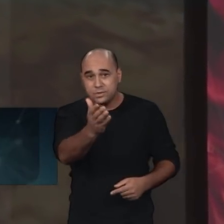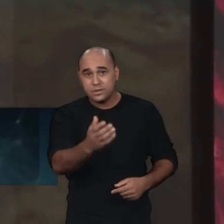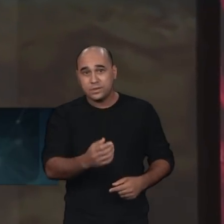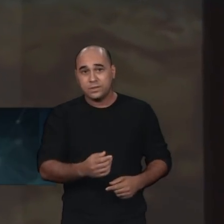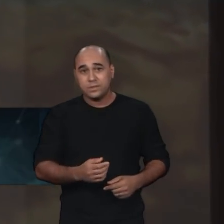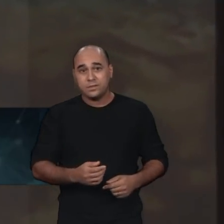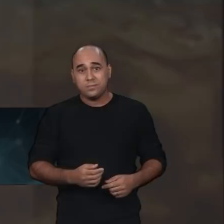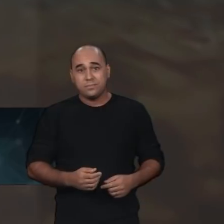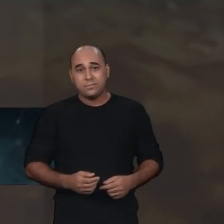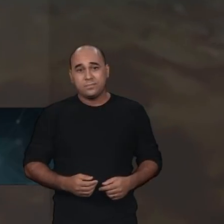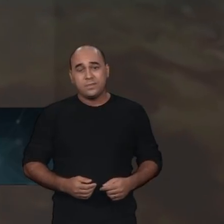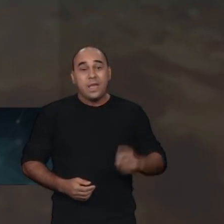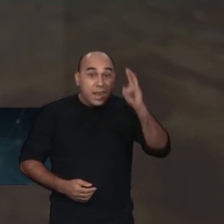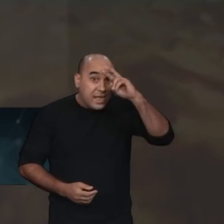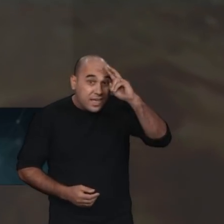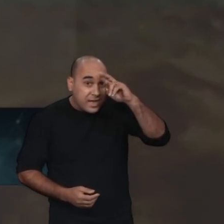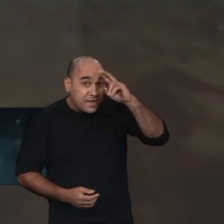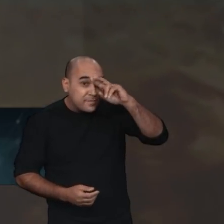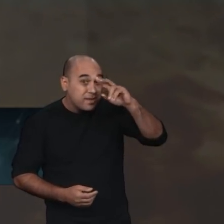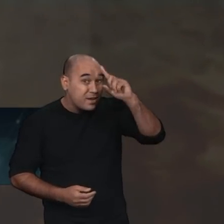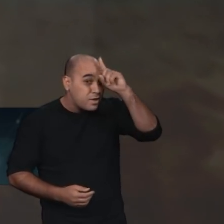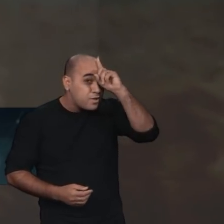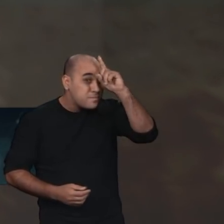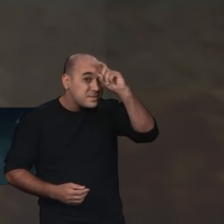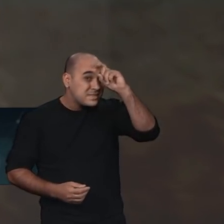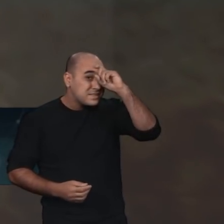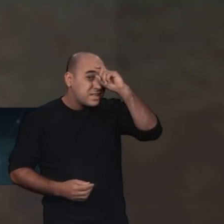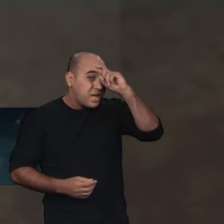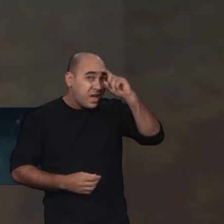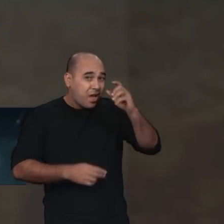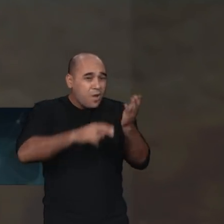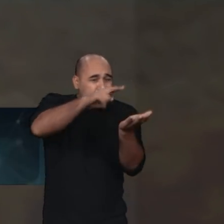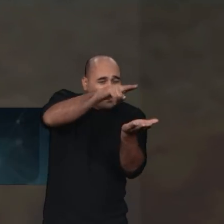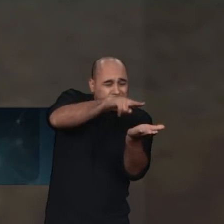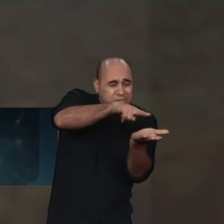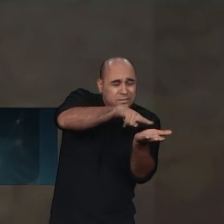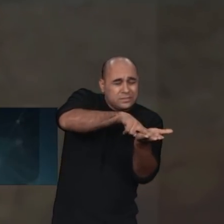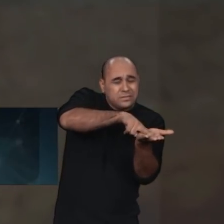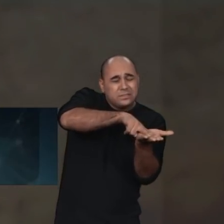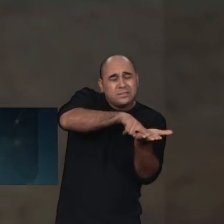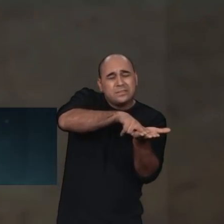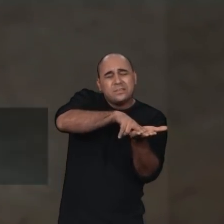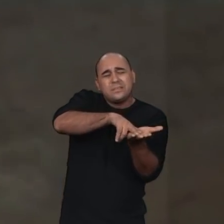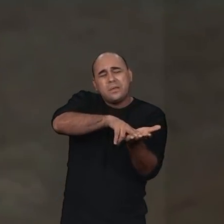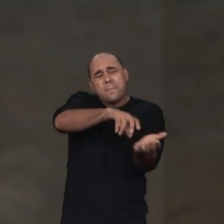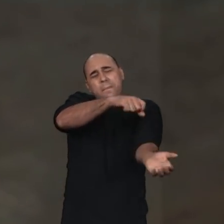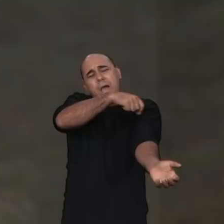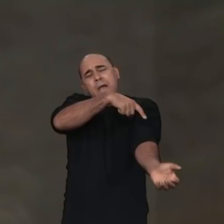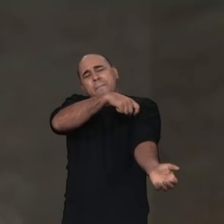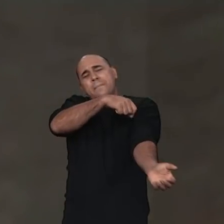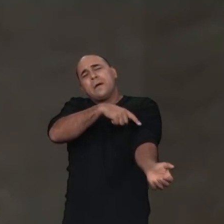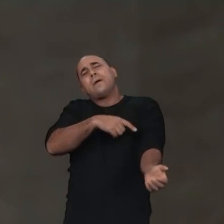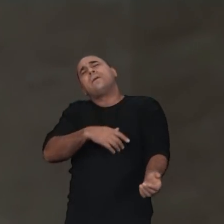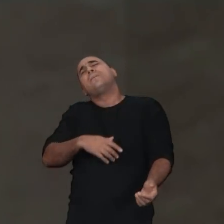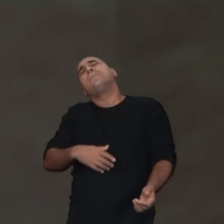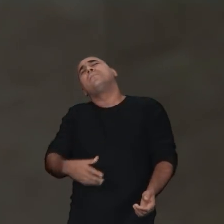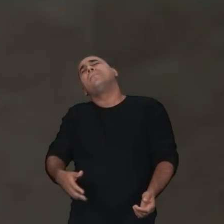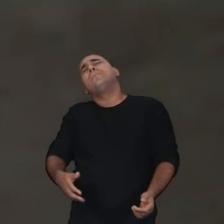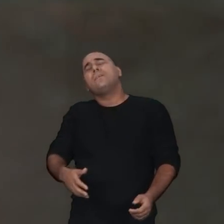no leito daquele hospital. Cuidei de